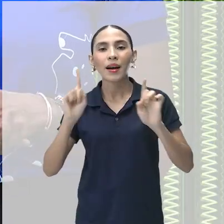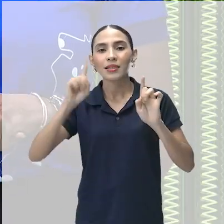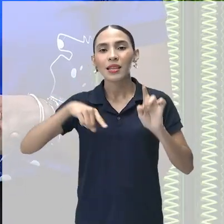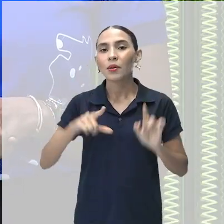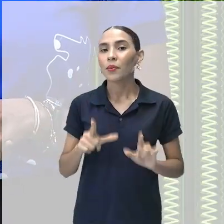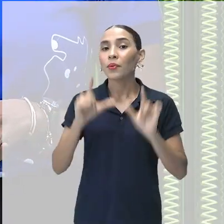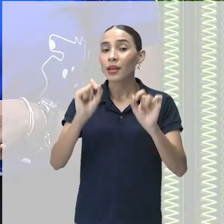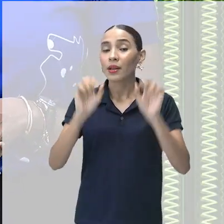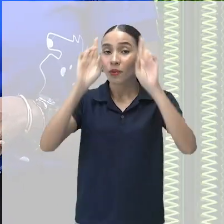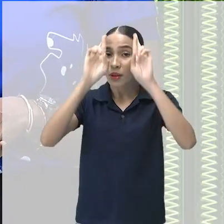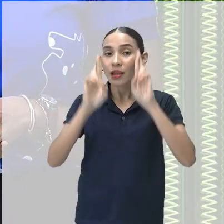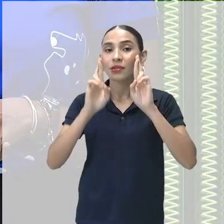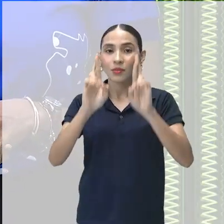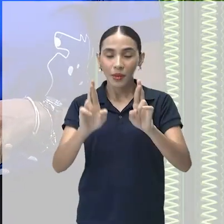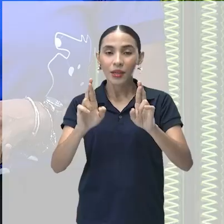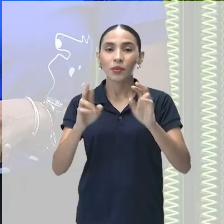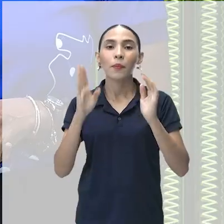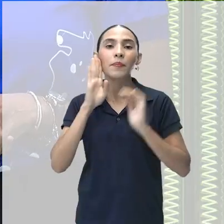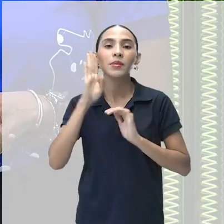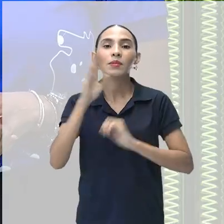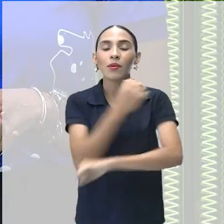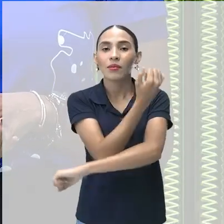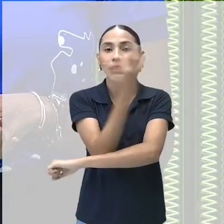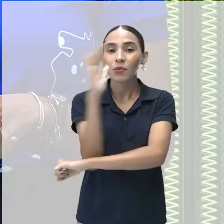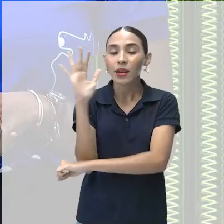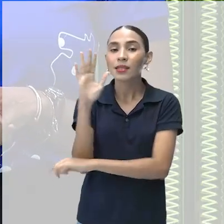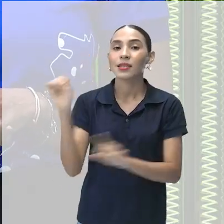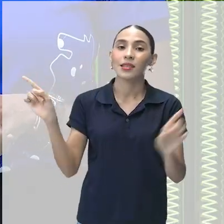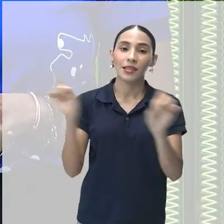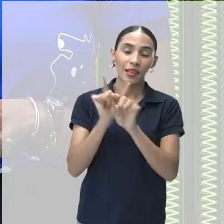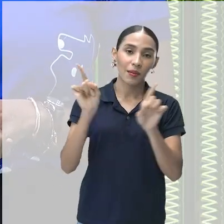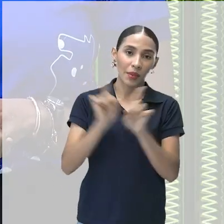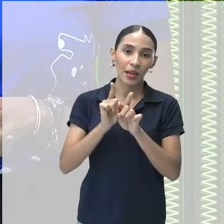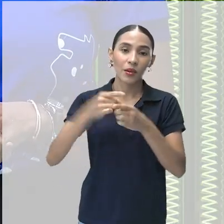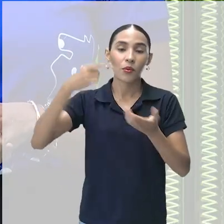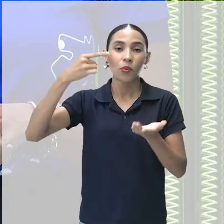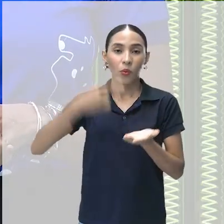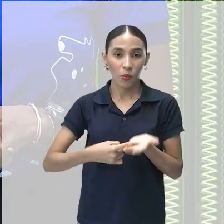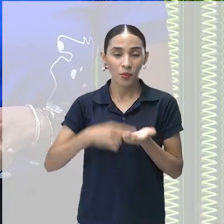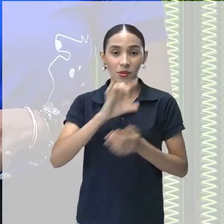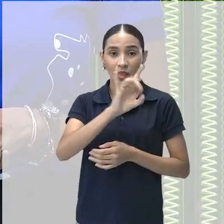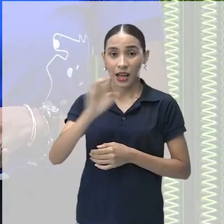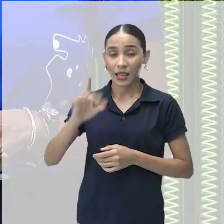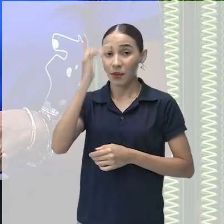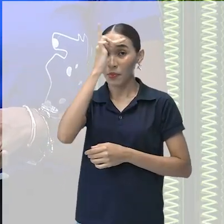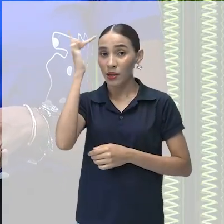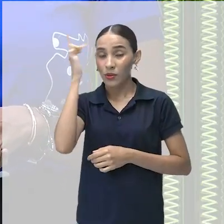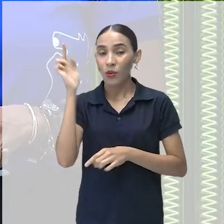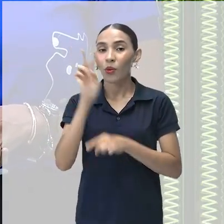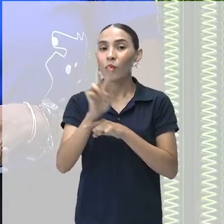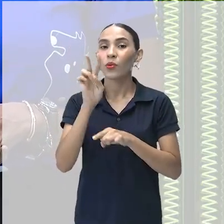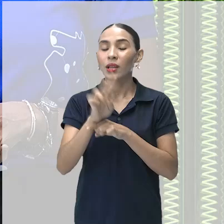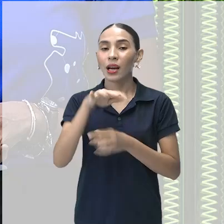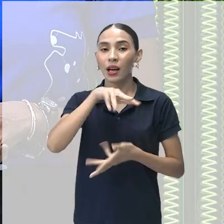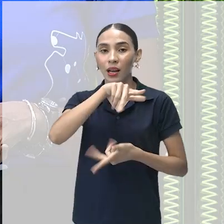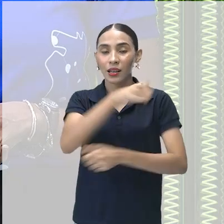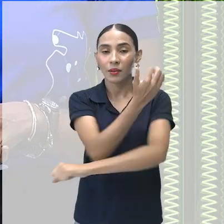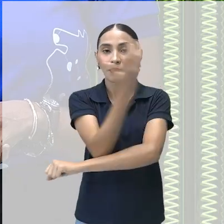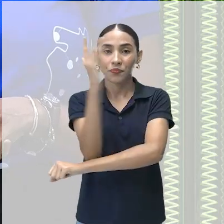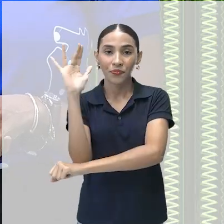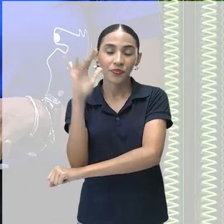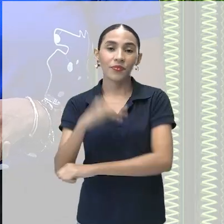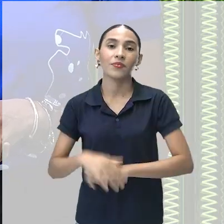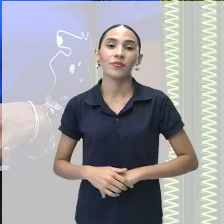o nosso respeito pela natureza, bem como o compromisso de cada um com a preservação do meio